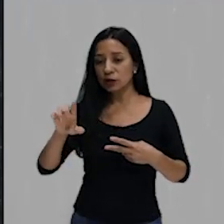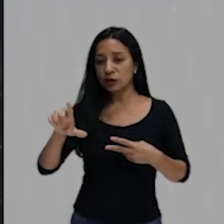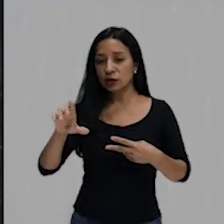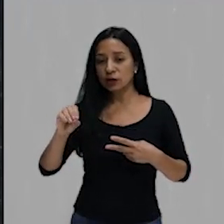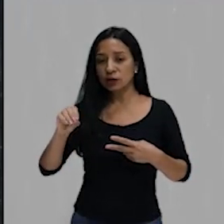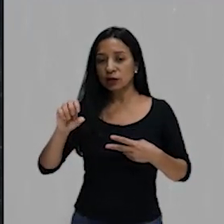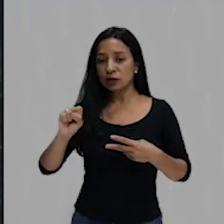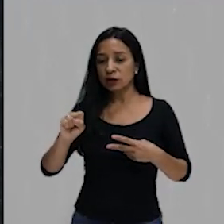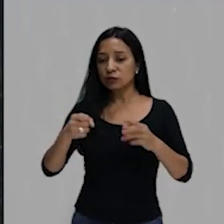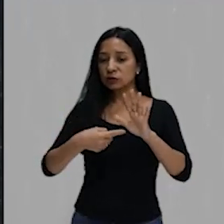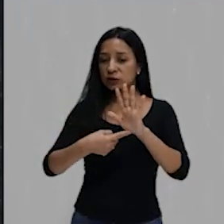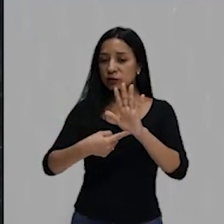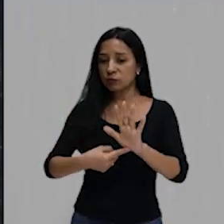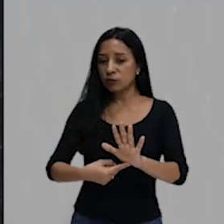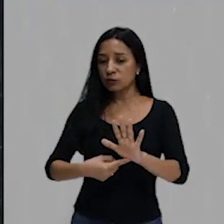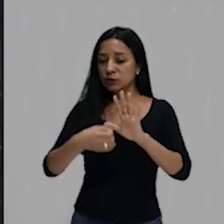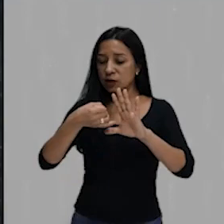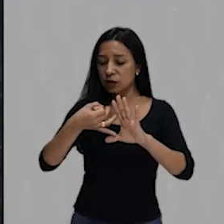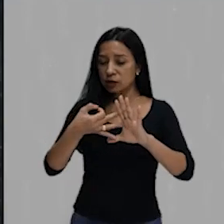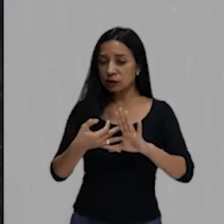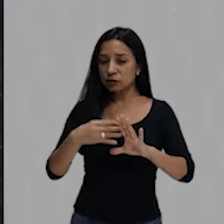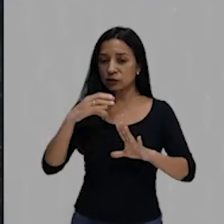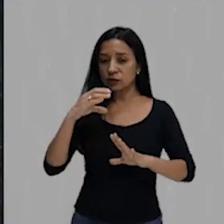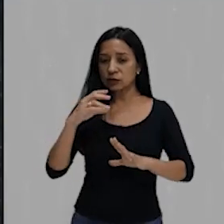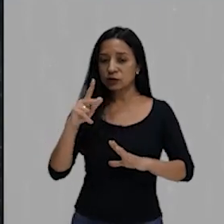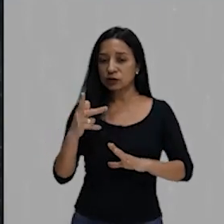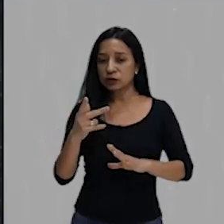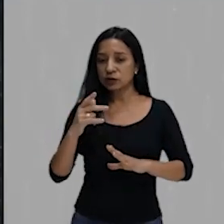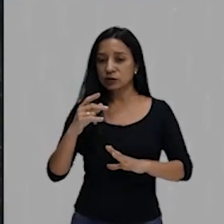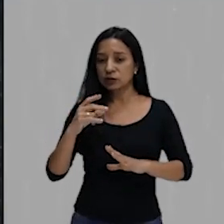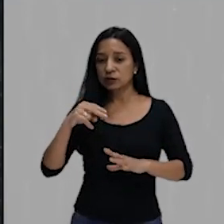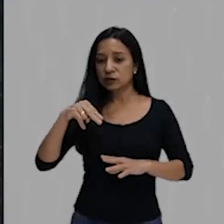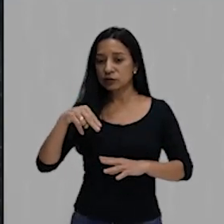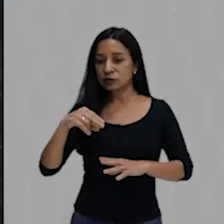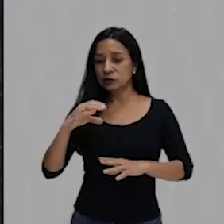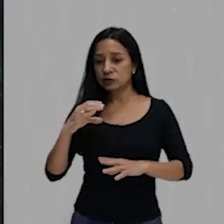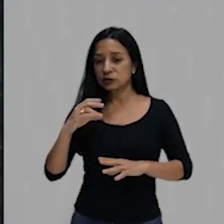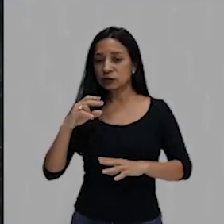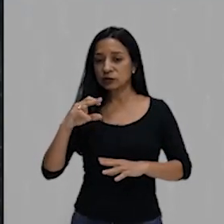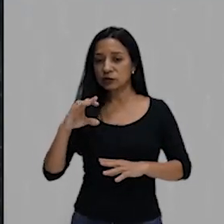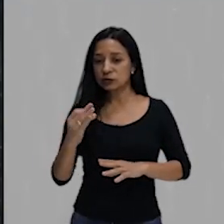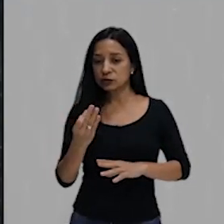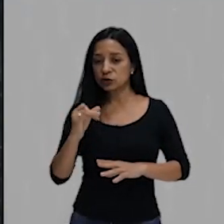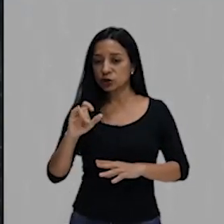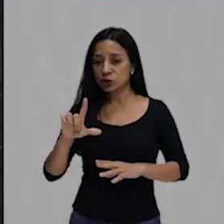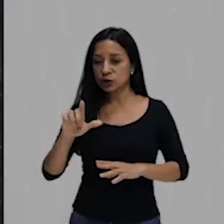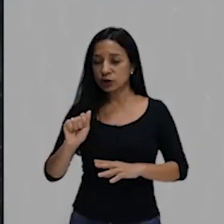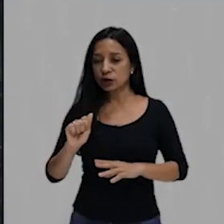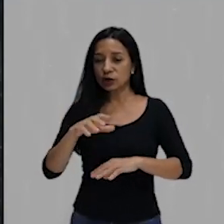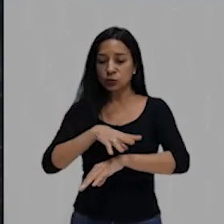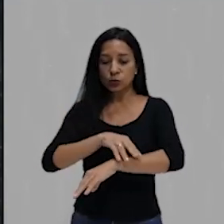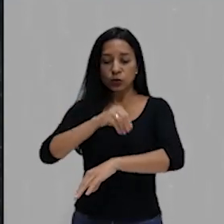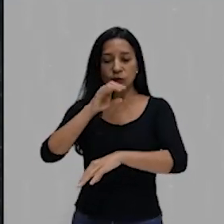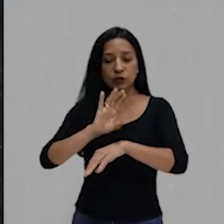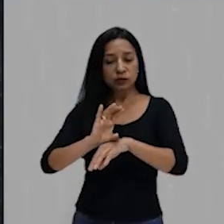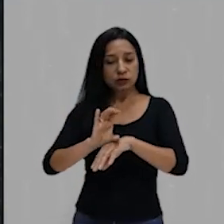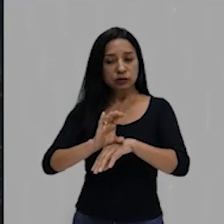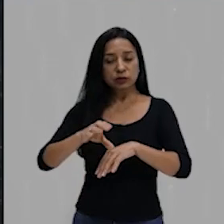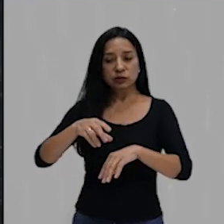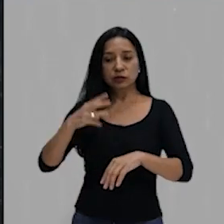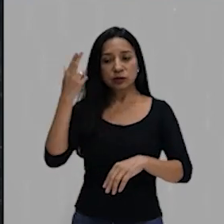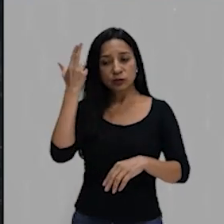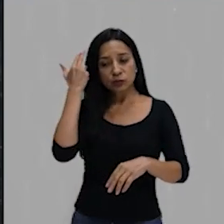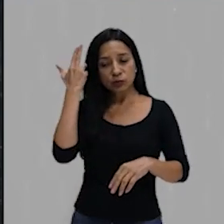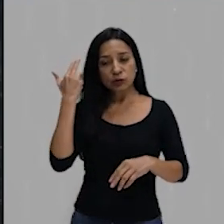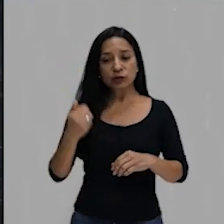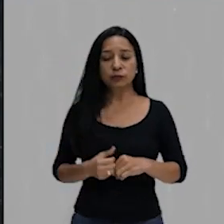a característica chinchila, que é a pelagem cinza nos coelhos. Isso é fenótipo. Genótipo